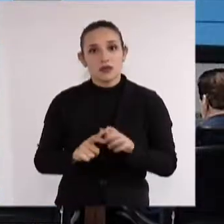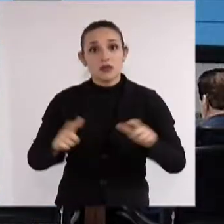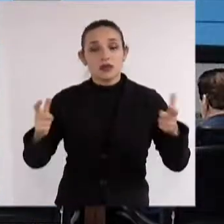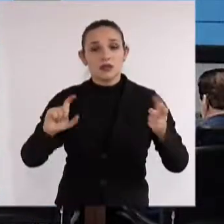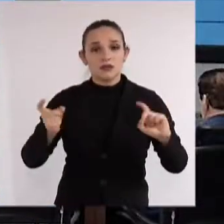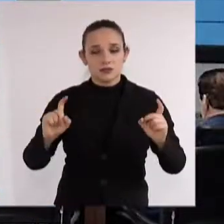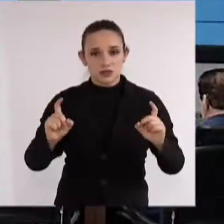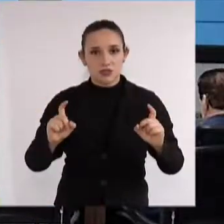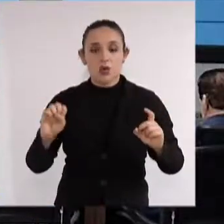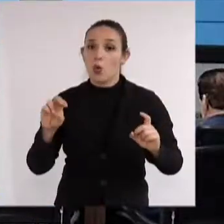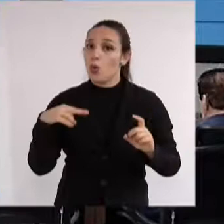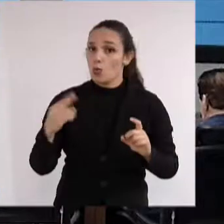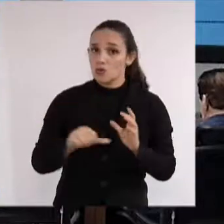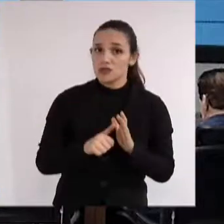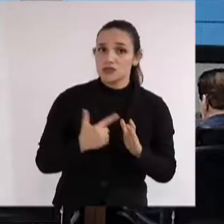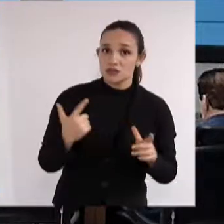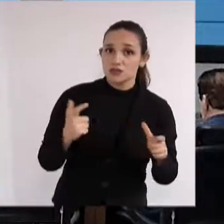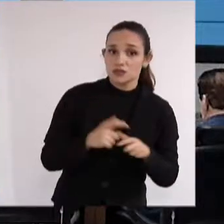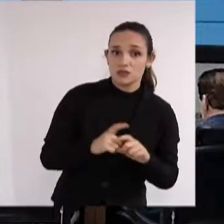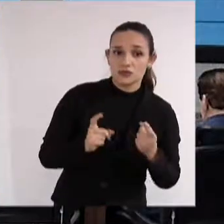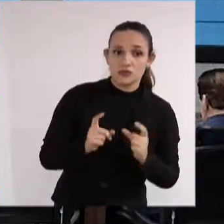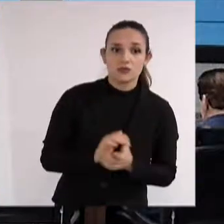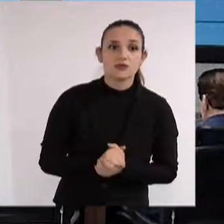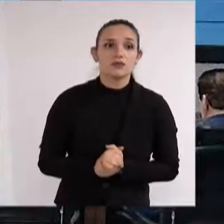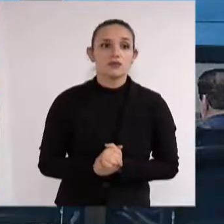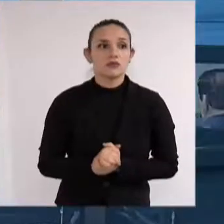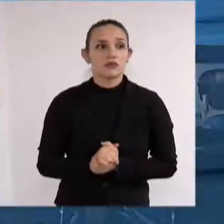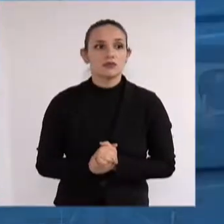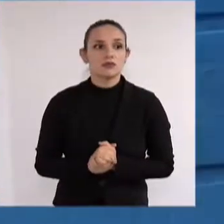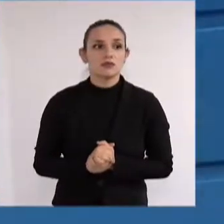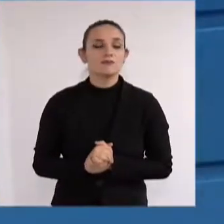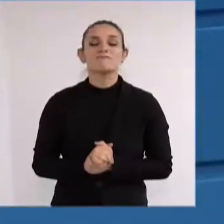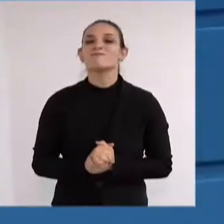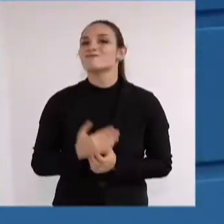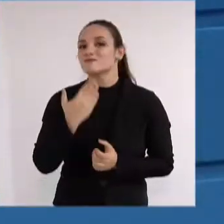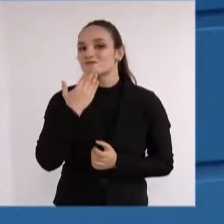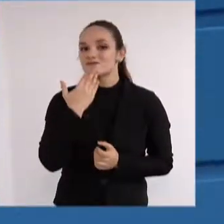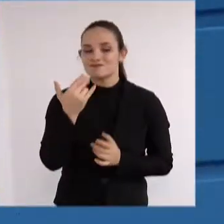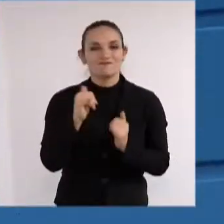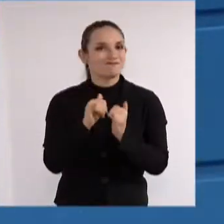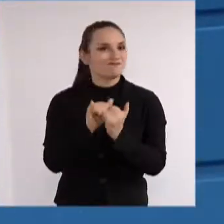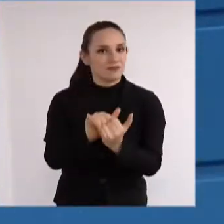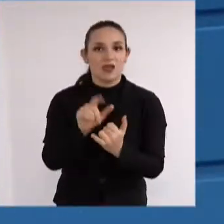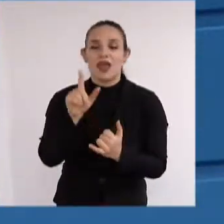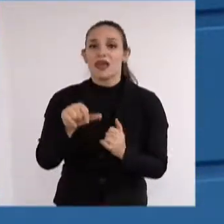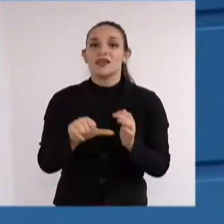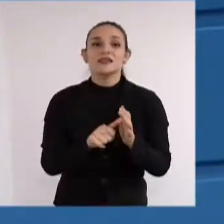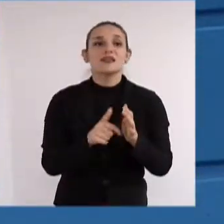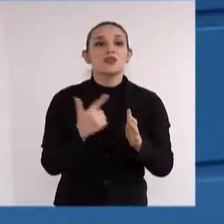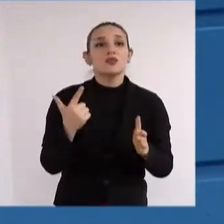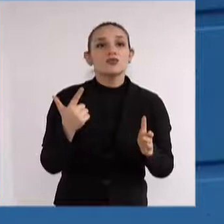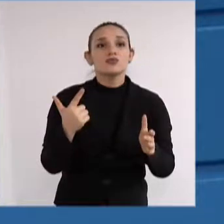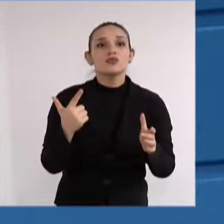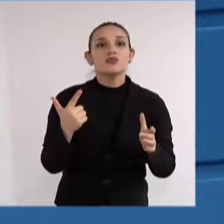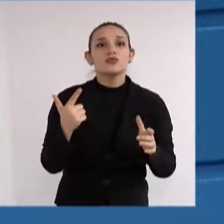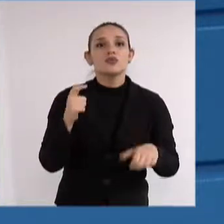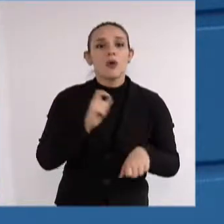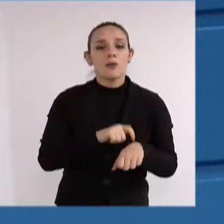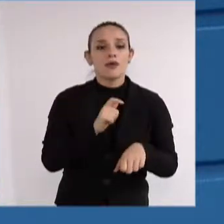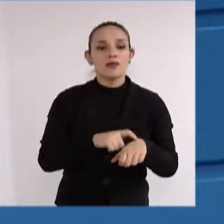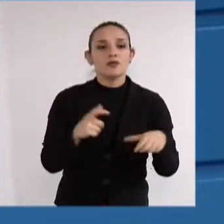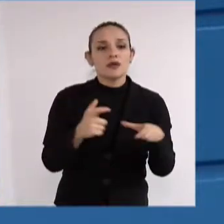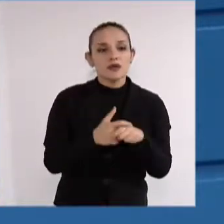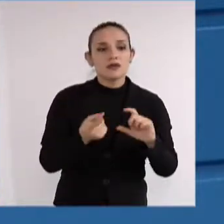adequada. É justamente suprimir a segunda parte do pequeno expediente e o grande